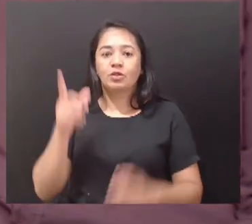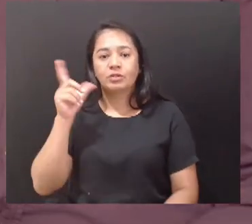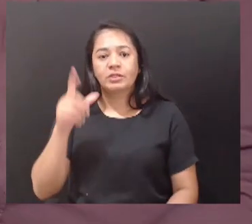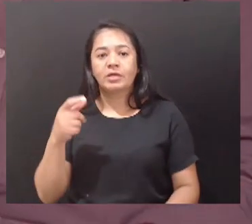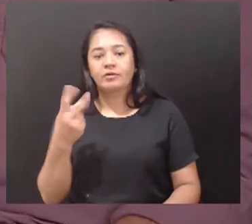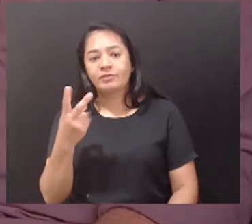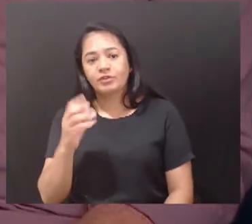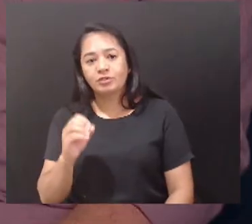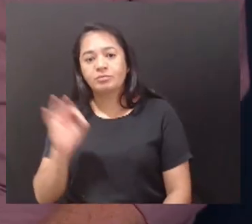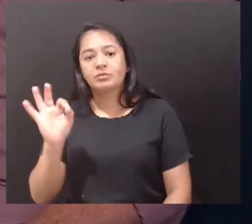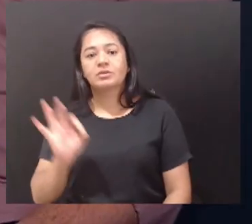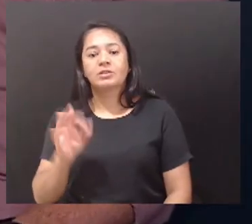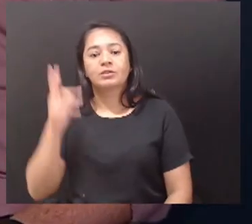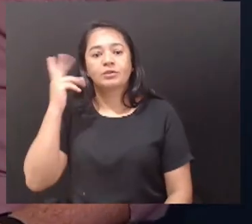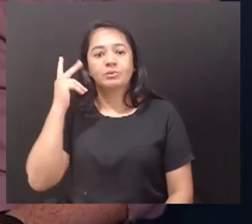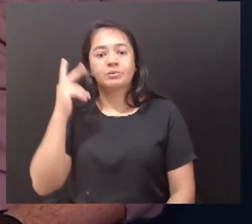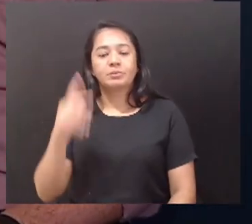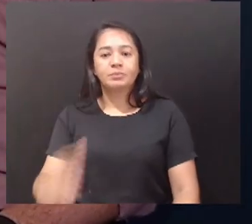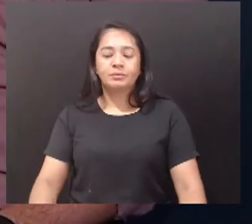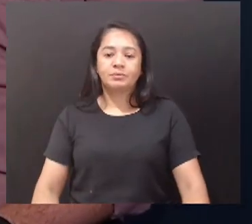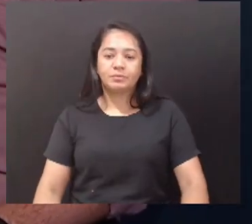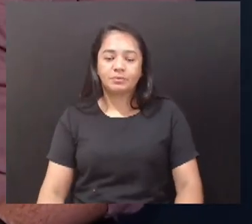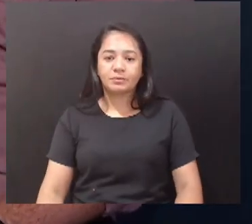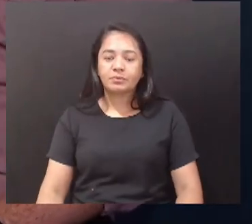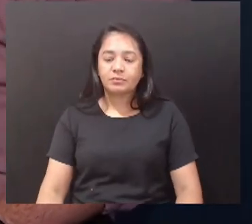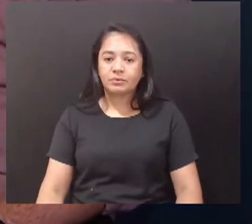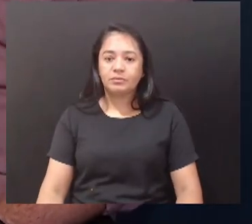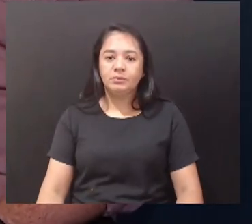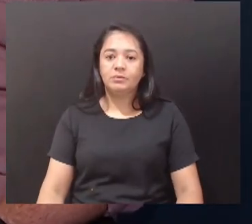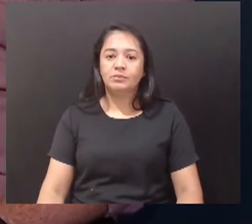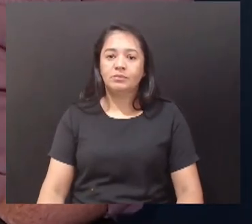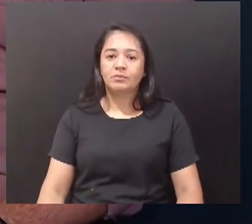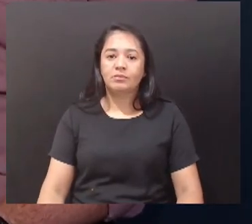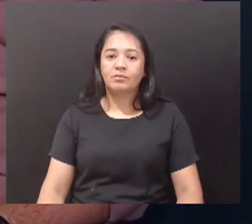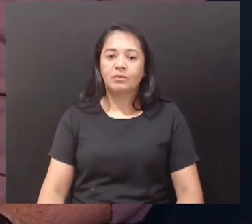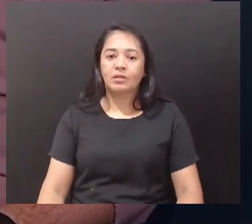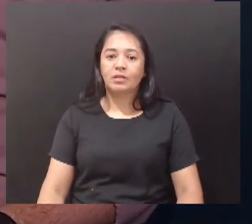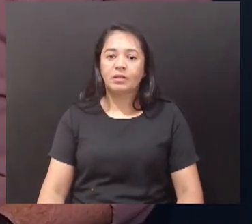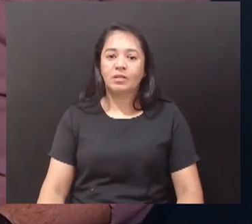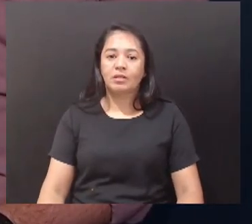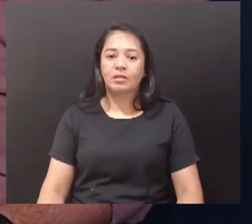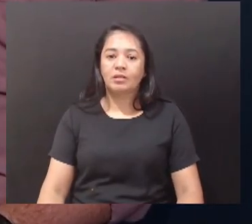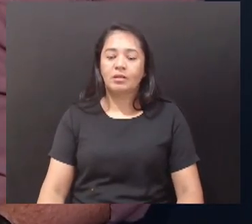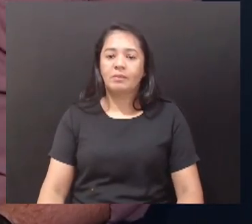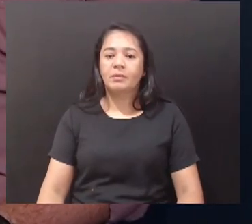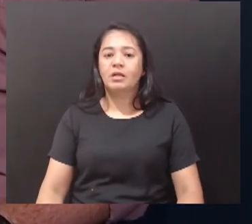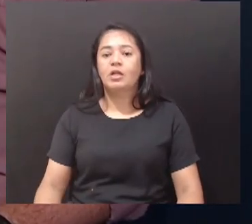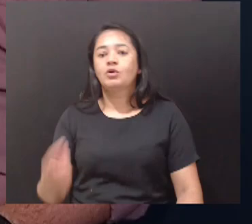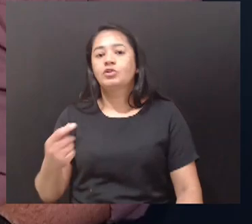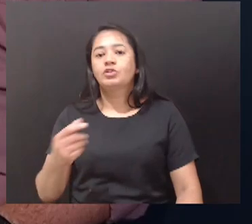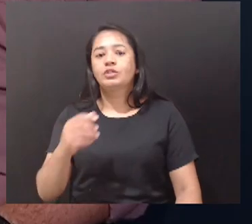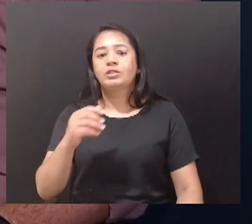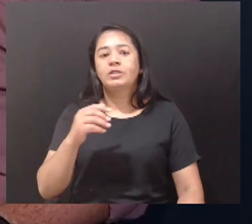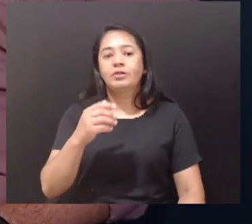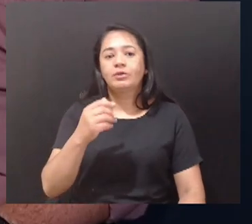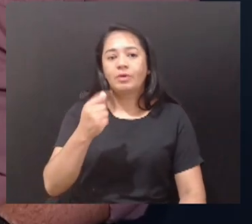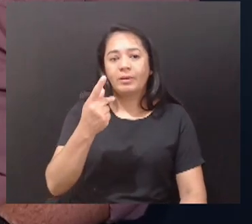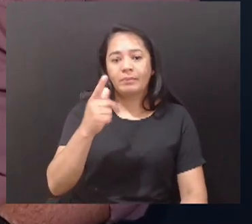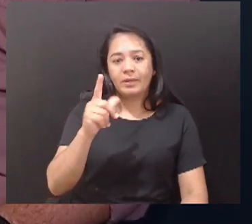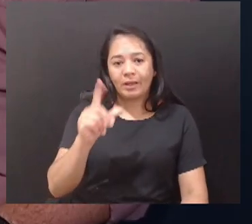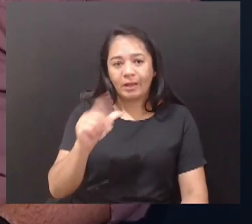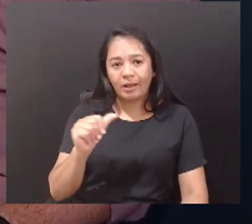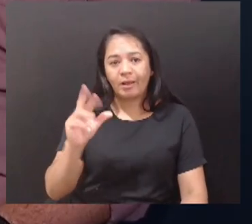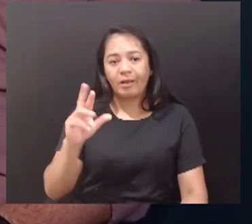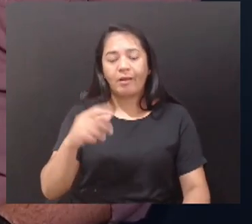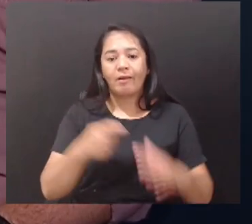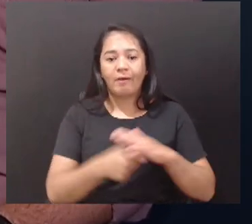dela normalmente. E, Ronaldo, o que é melhor, né? Manter esse dinheiro aplicado ou parcelar a dívida? Se for uma dívida